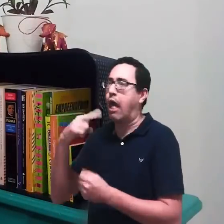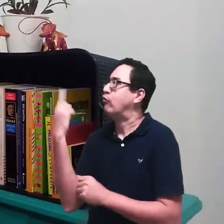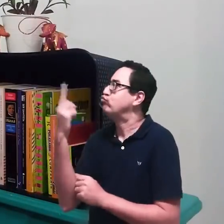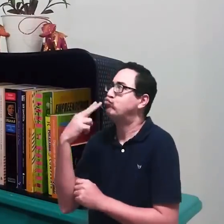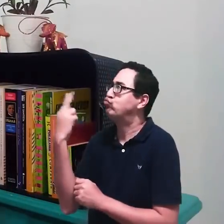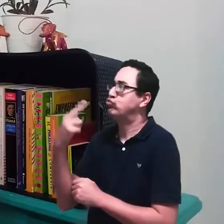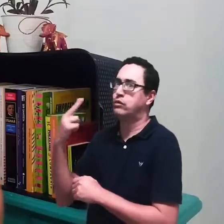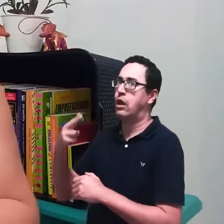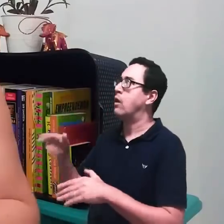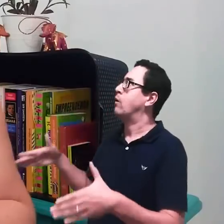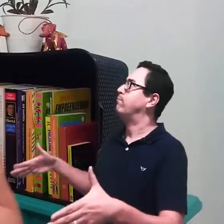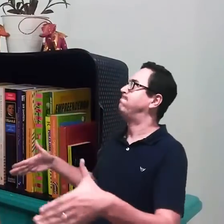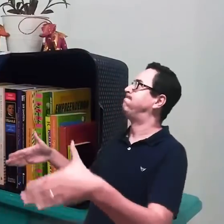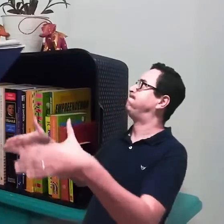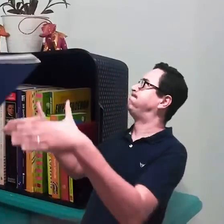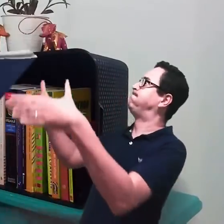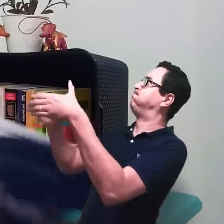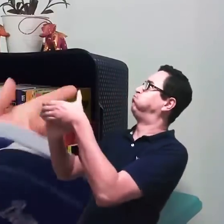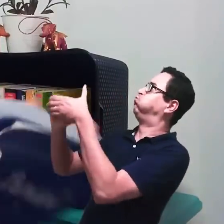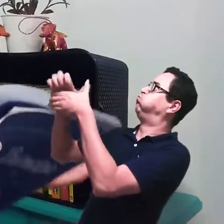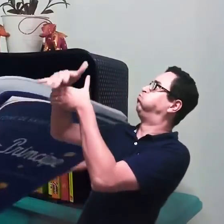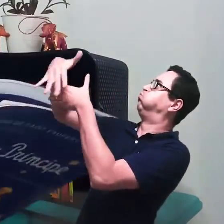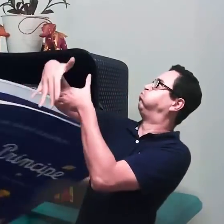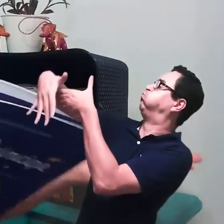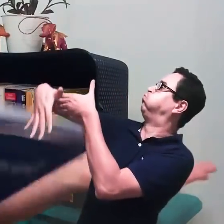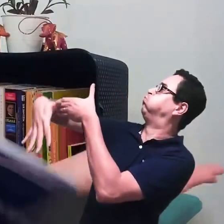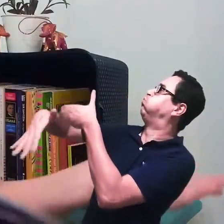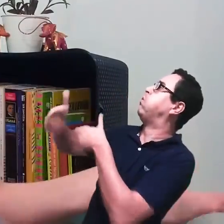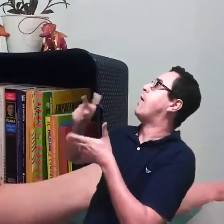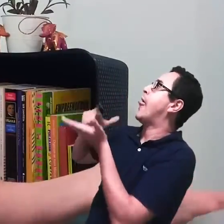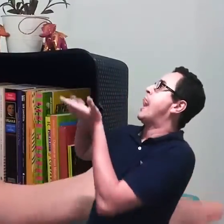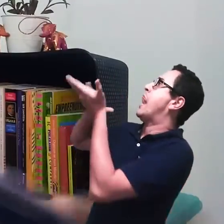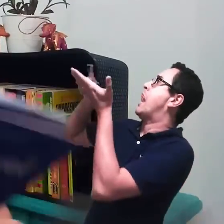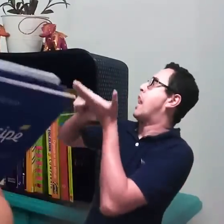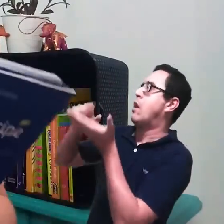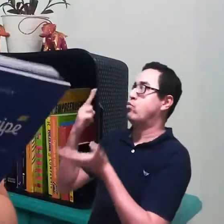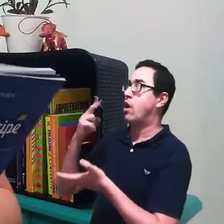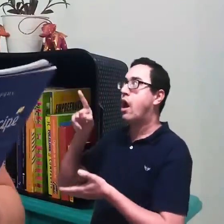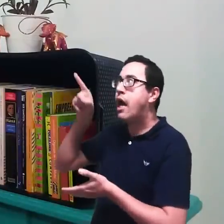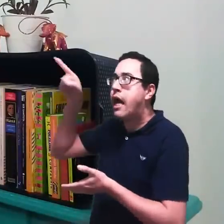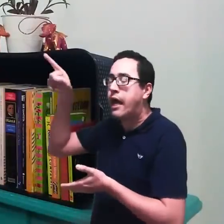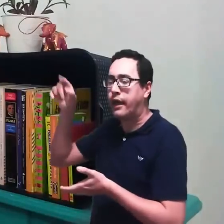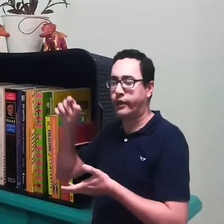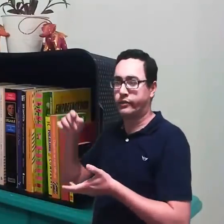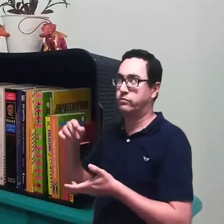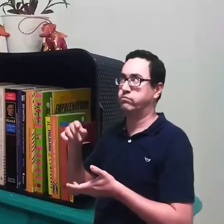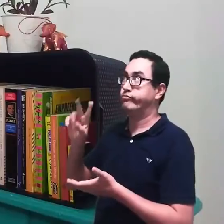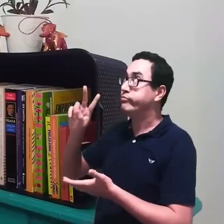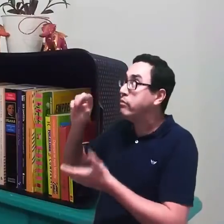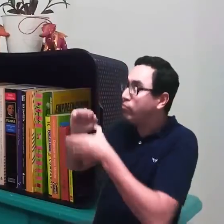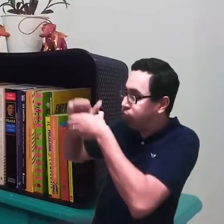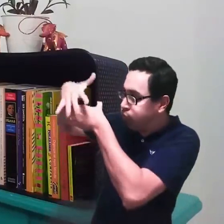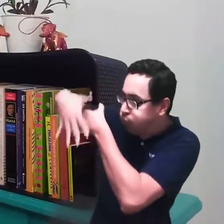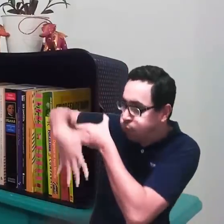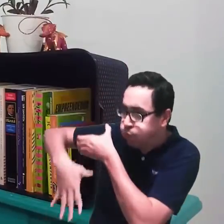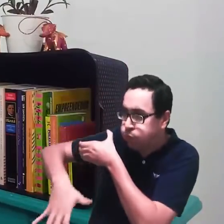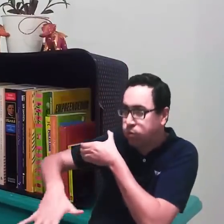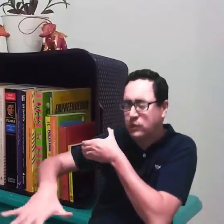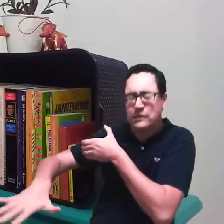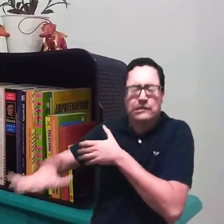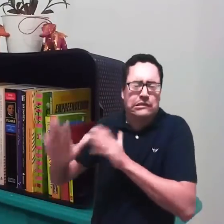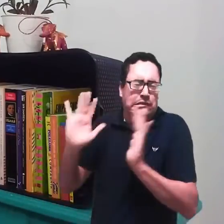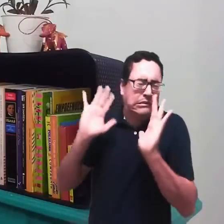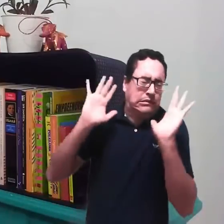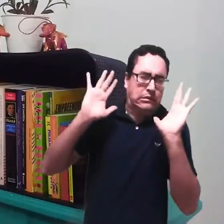para limpar os vulcões. E é por isso que eles nos causam um montão de aborrecimento. O pequeno príncipe arrancou também